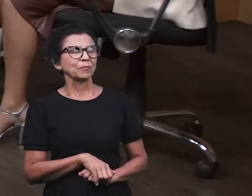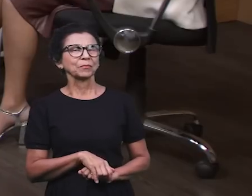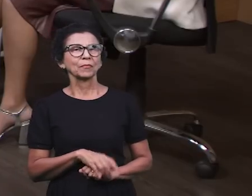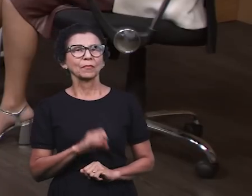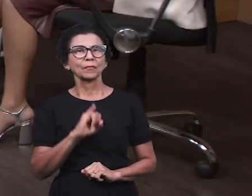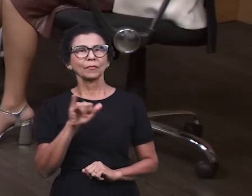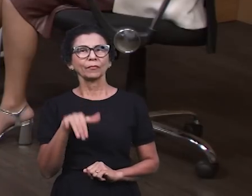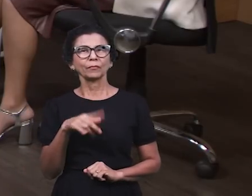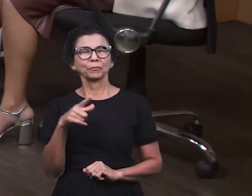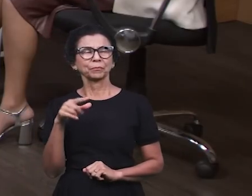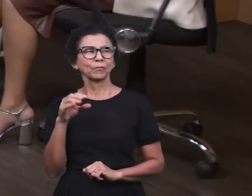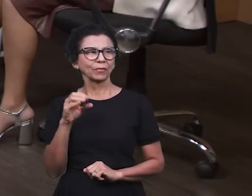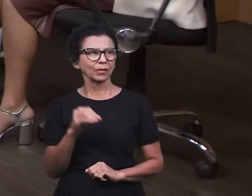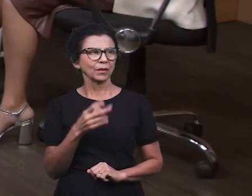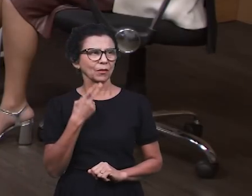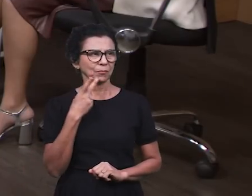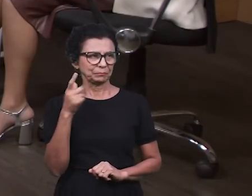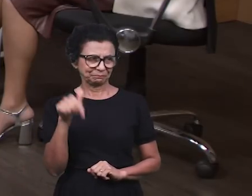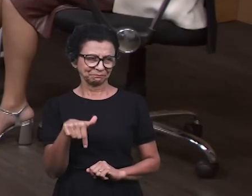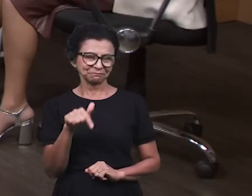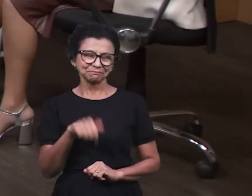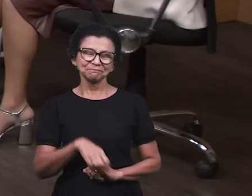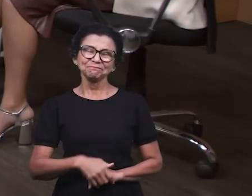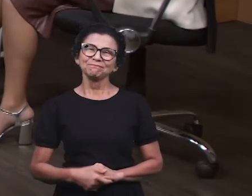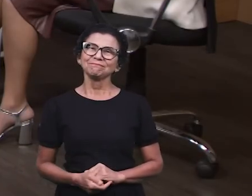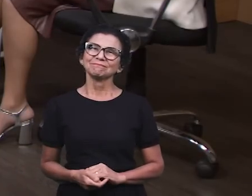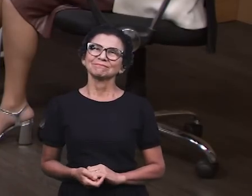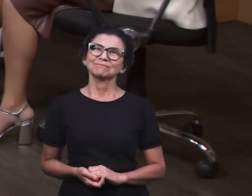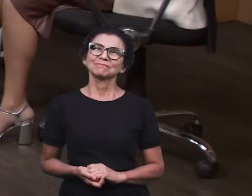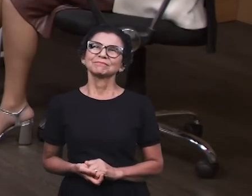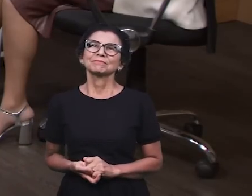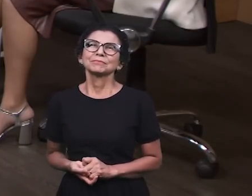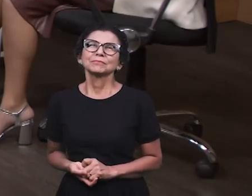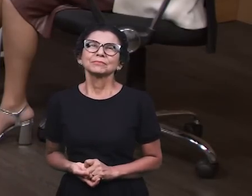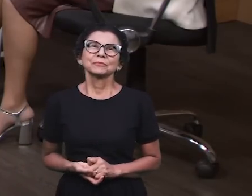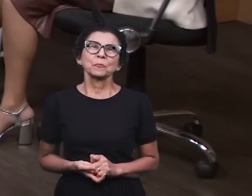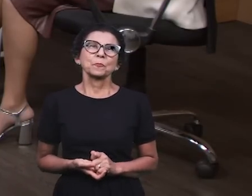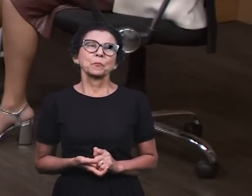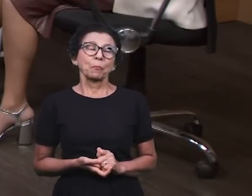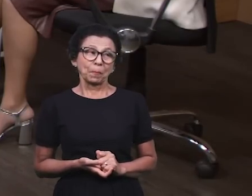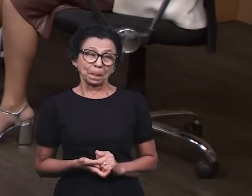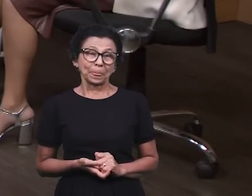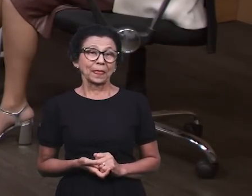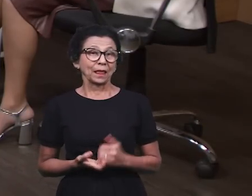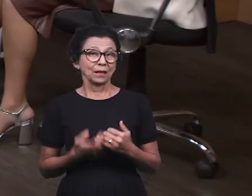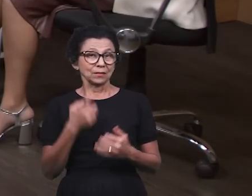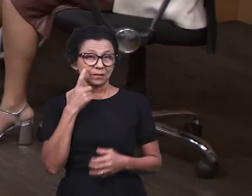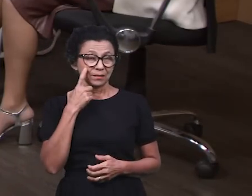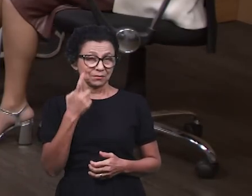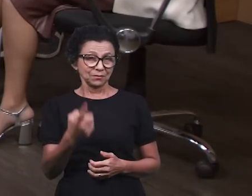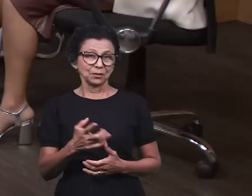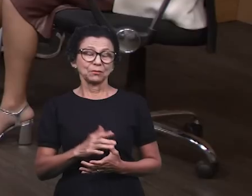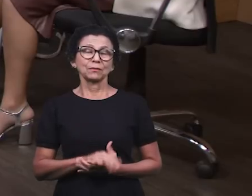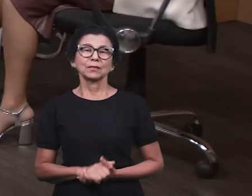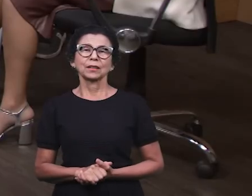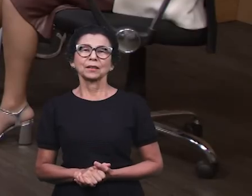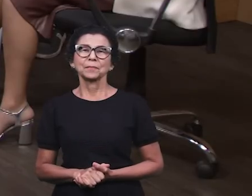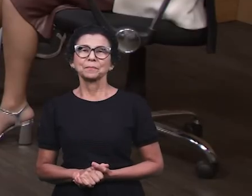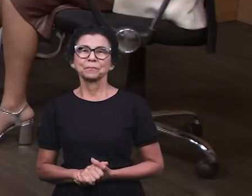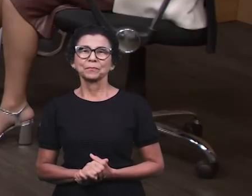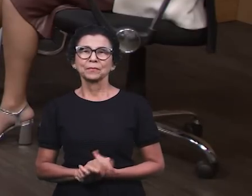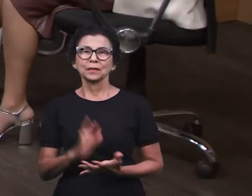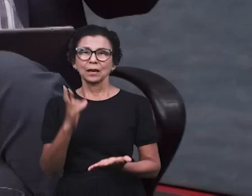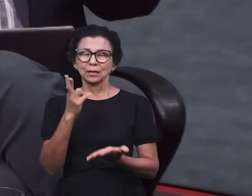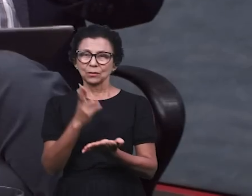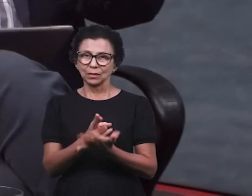aquilo que a gente tem falado aqui, né? Quer dizer, você vê uma série de resultados da